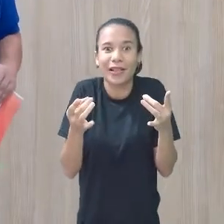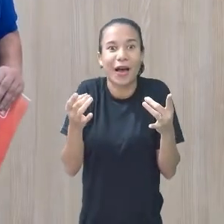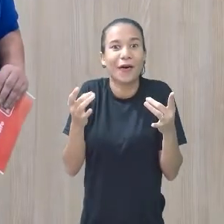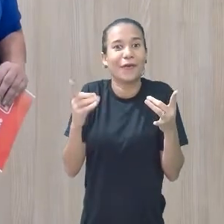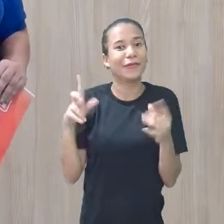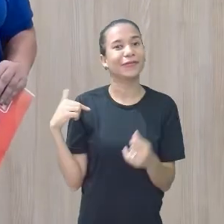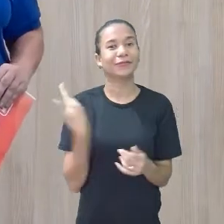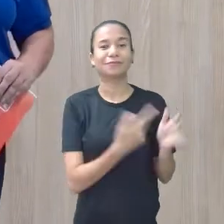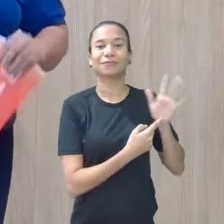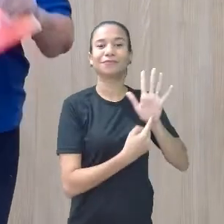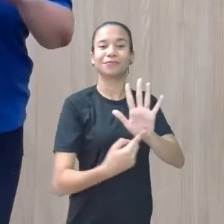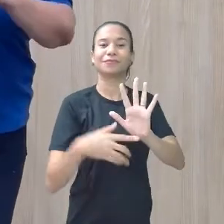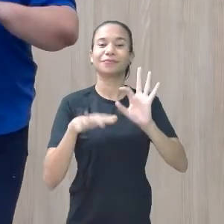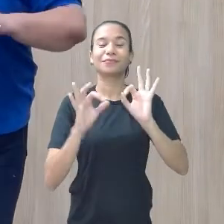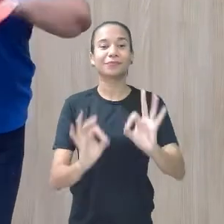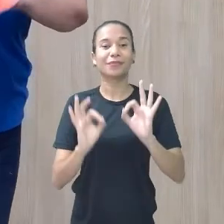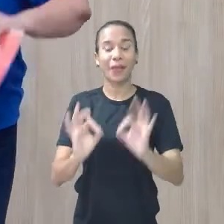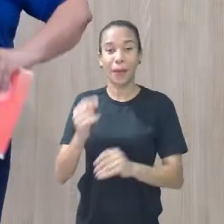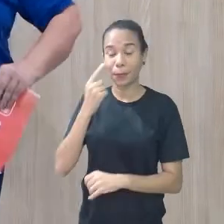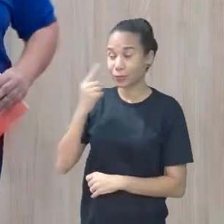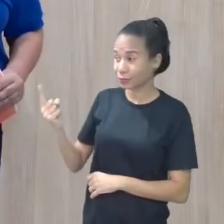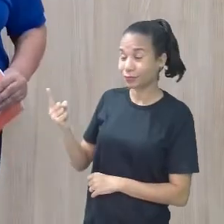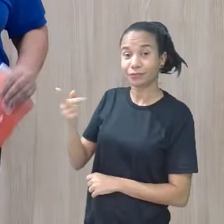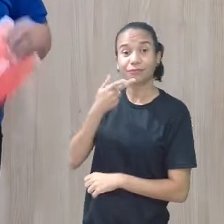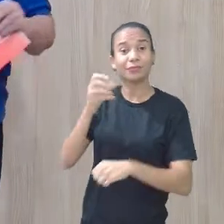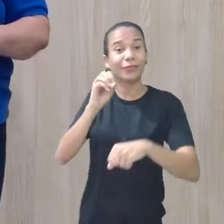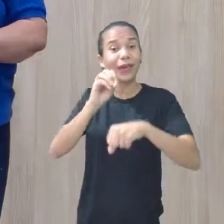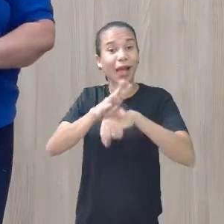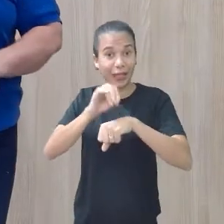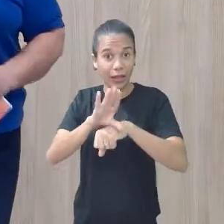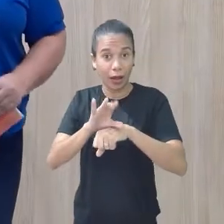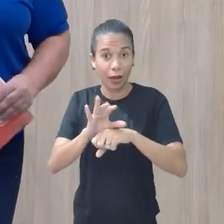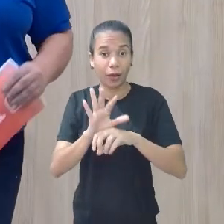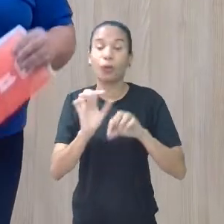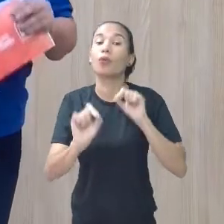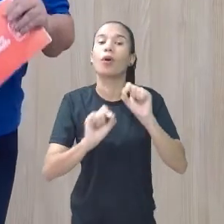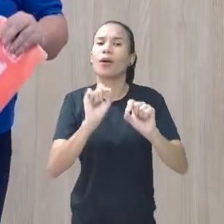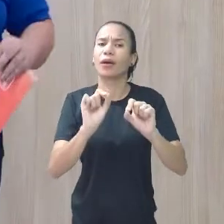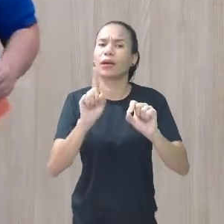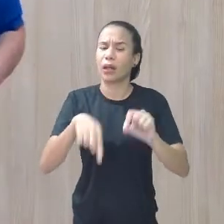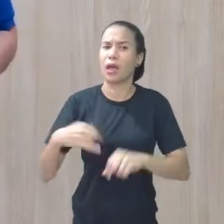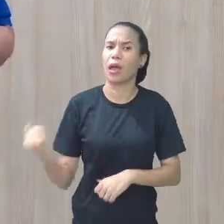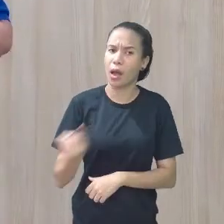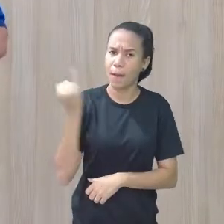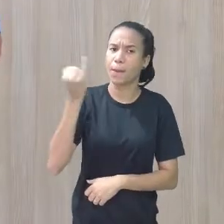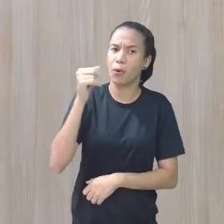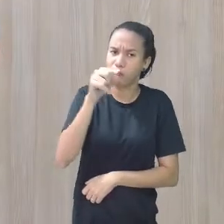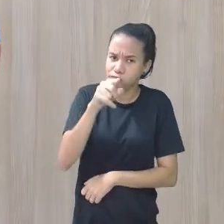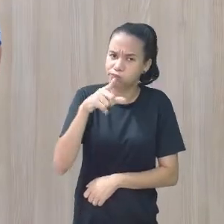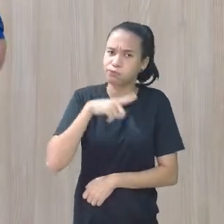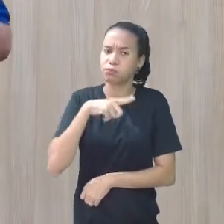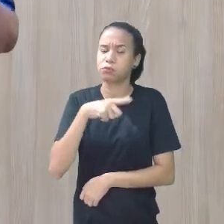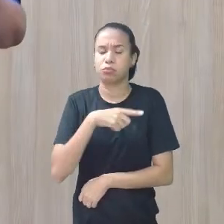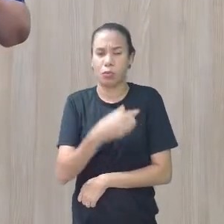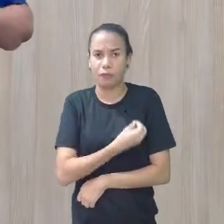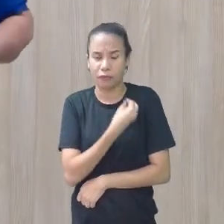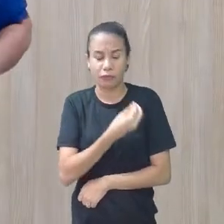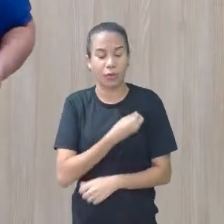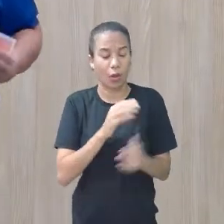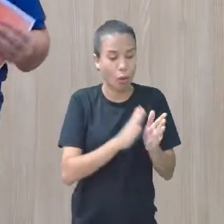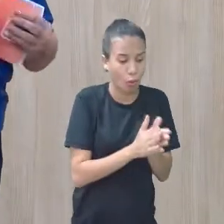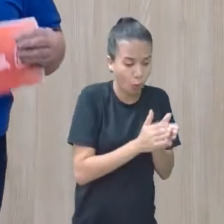nós vamos apresentar. Então, aí eu já vou dando logo uma dica antes de começar. É importante que vocês estejam aí